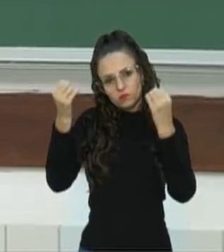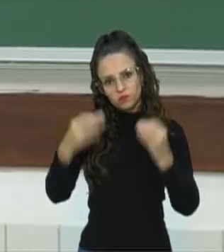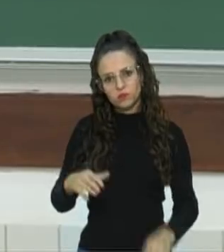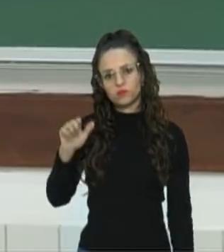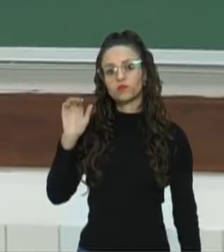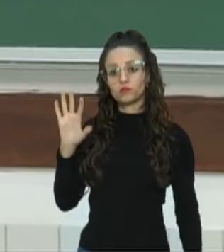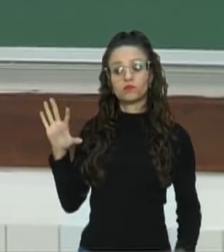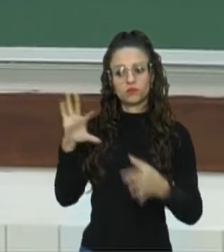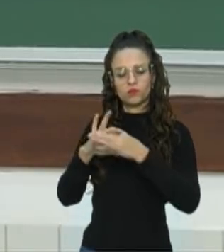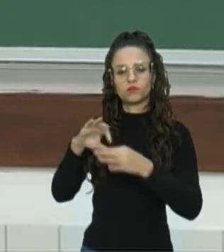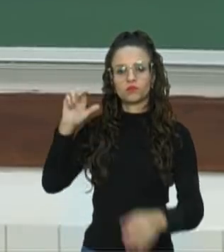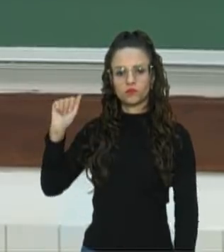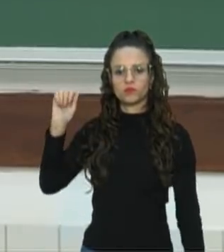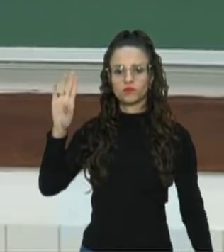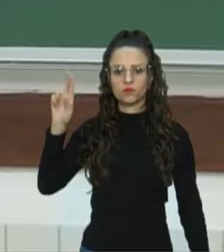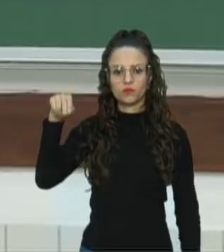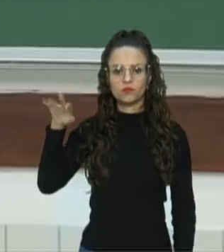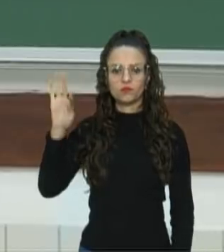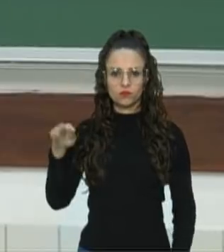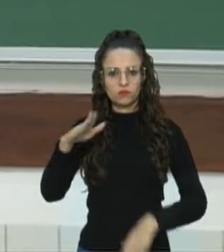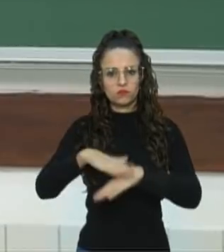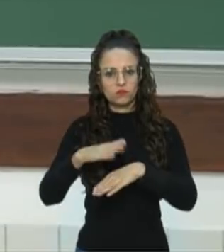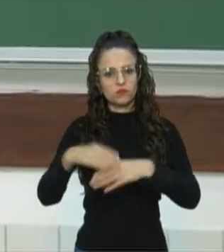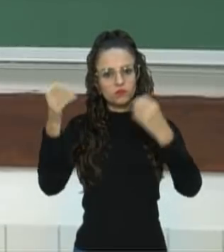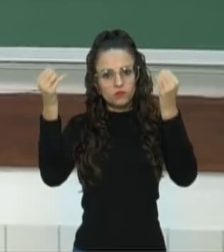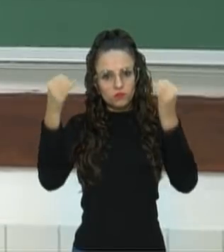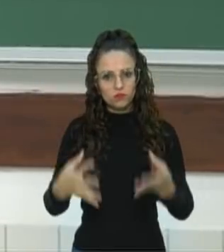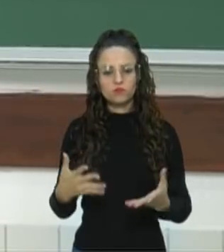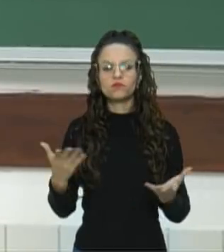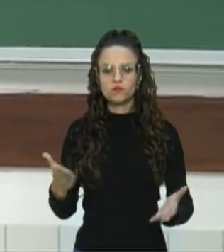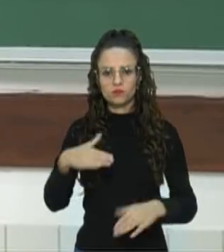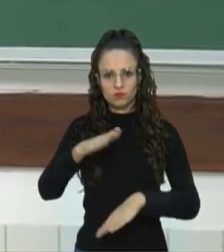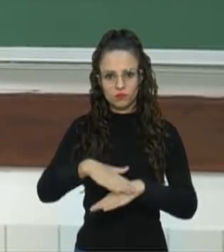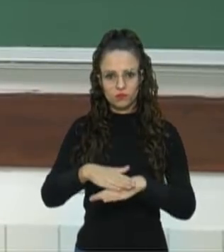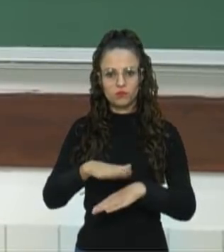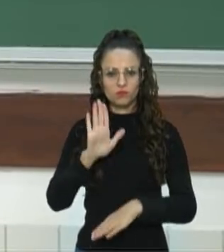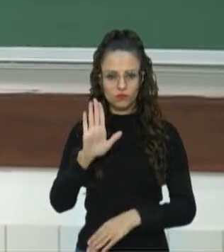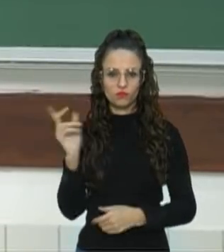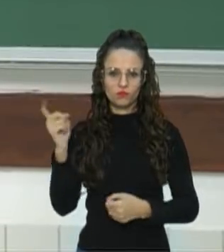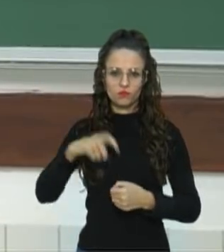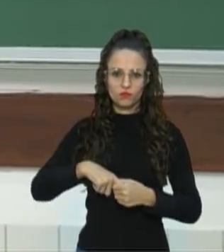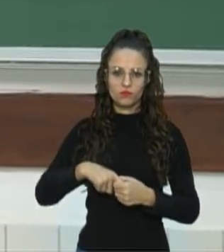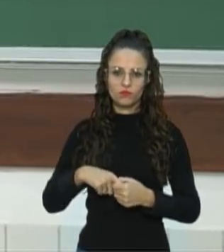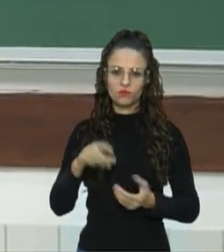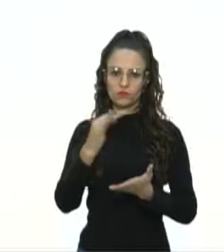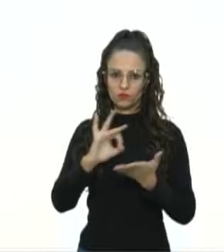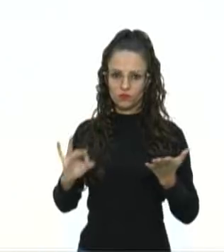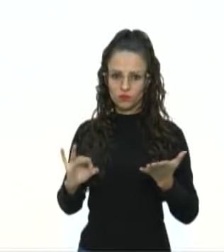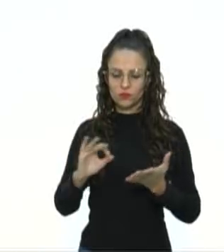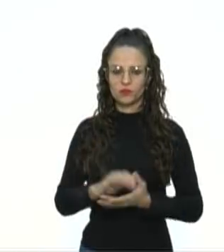para a ABNT, né? Com inspiração nessa imagem, realiza essa atividade e já voltamos com a correção.